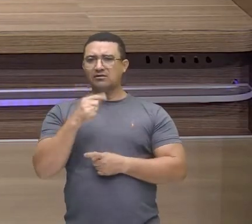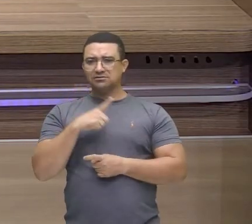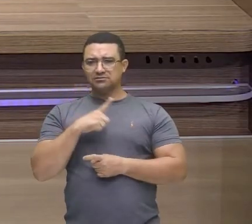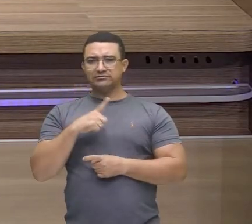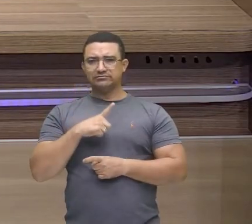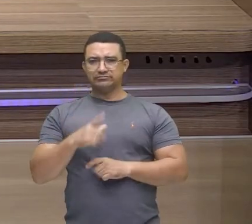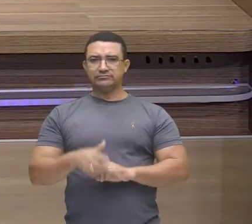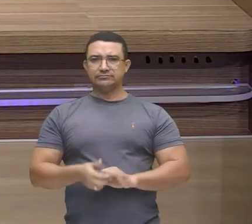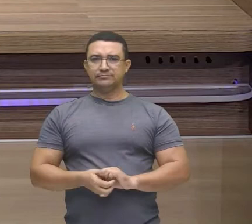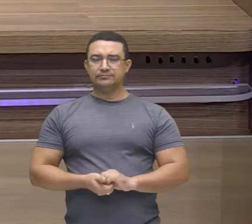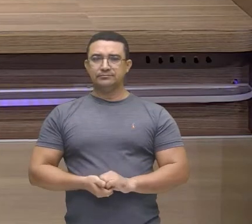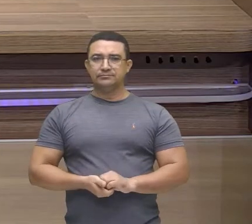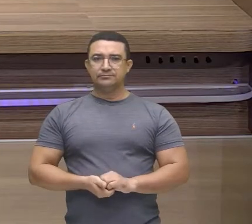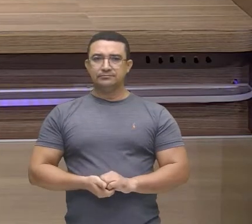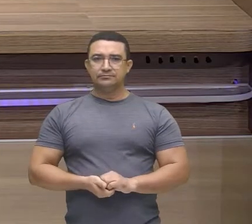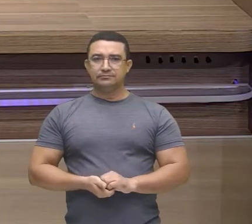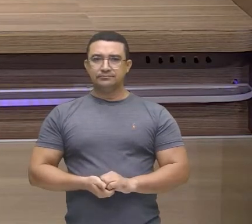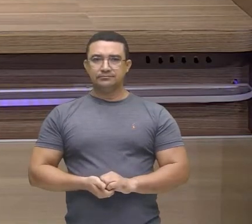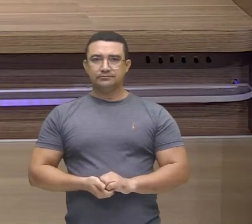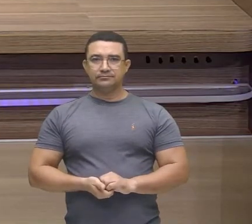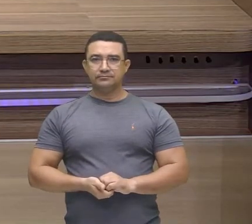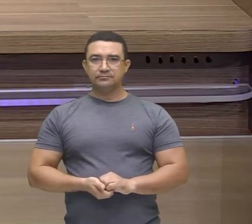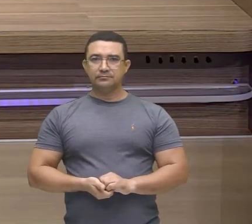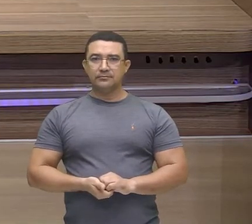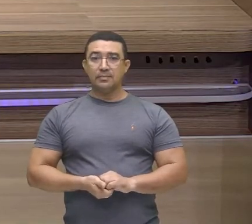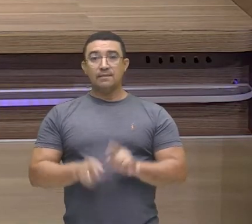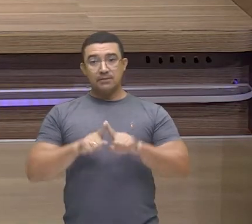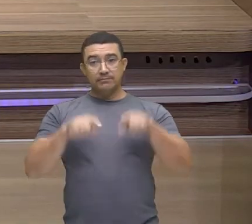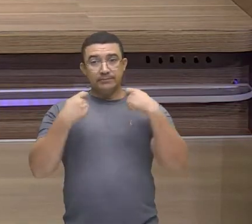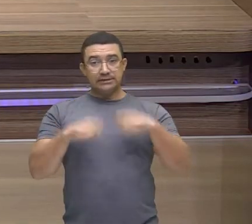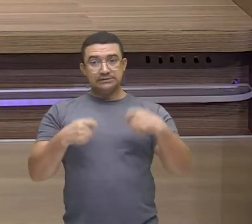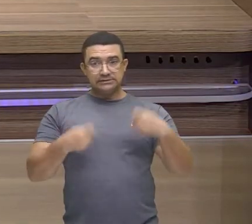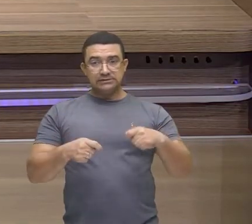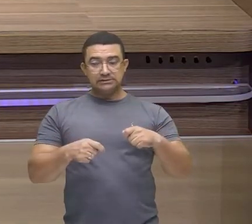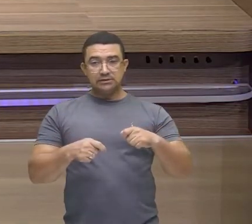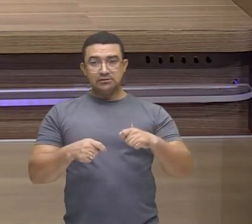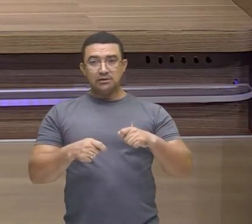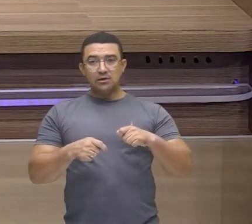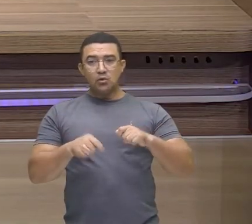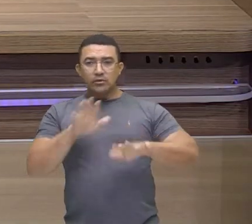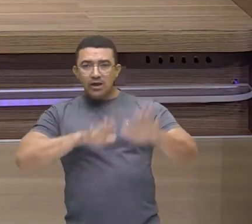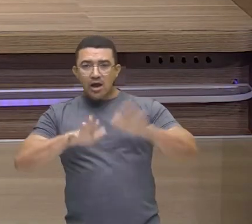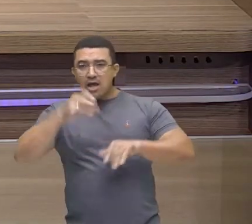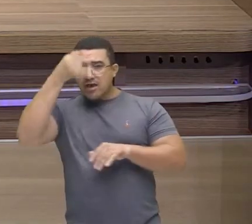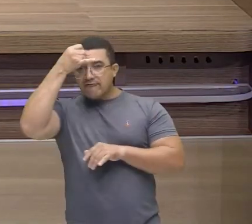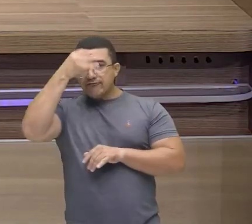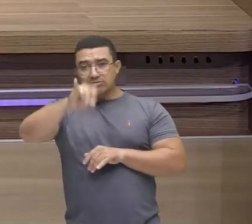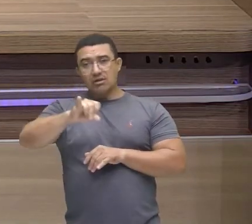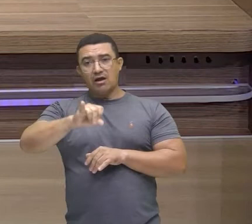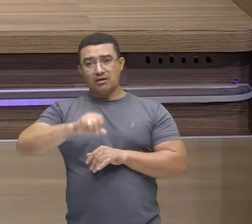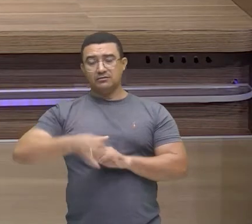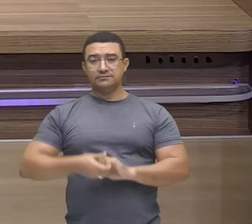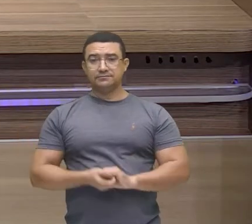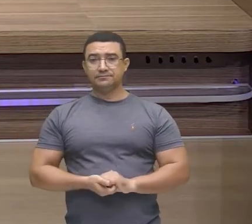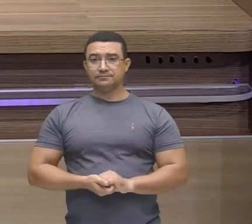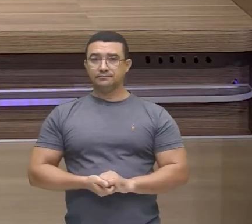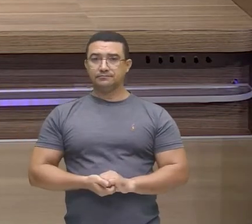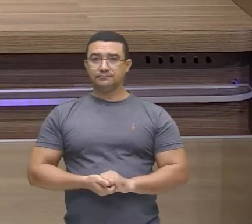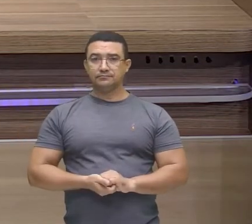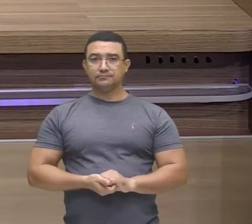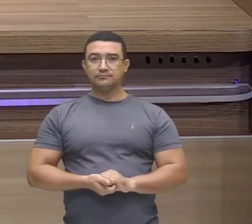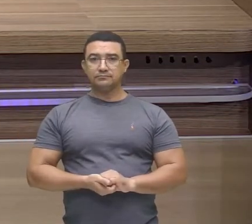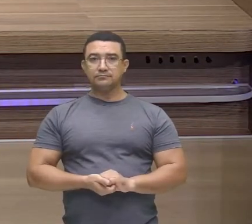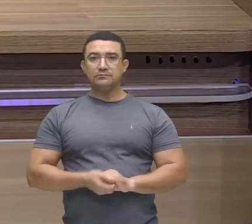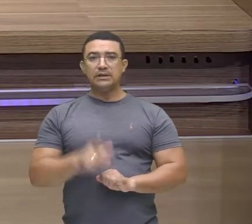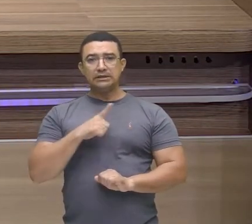pós-violência, né? Mas nós temos que prevenir a violência e não fazer o que não precisa ser feito. Tem um aluno